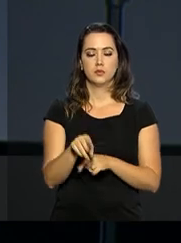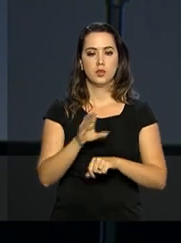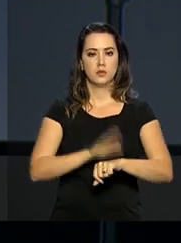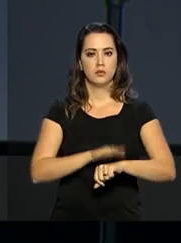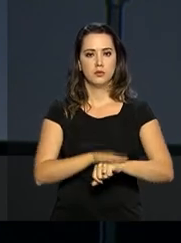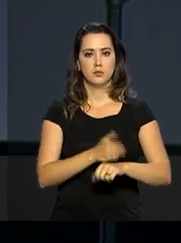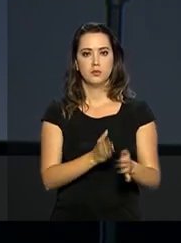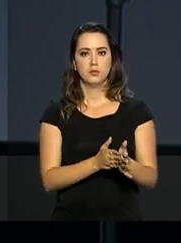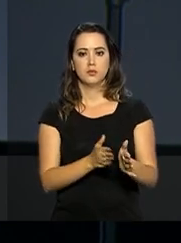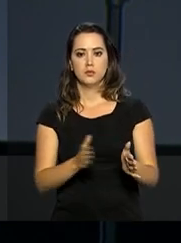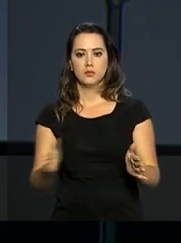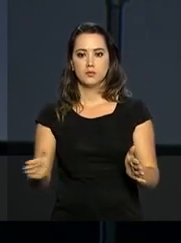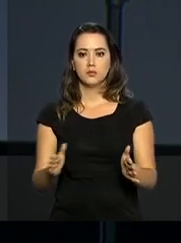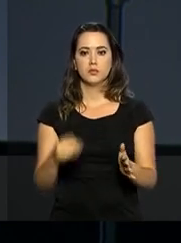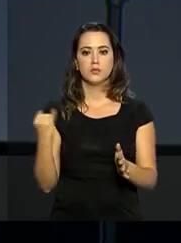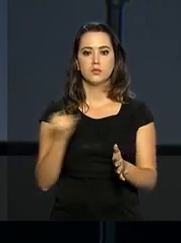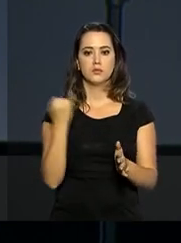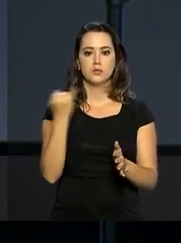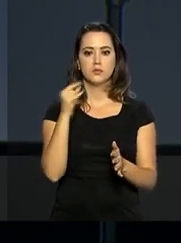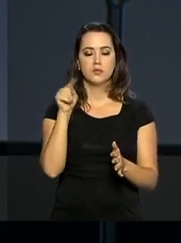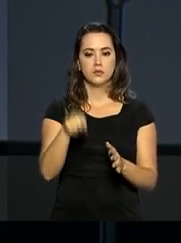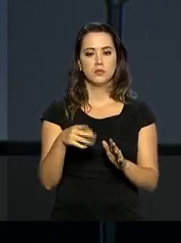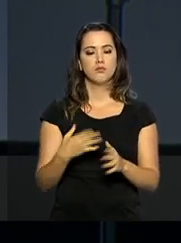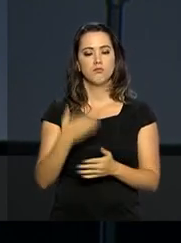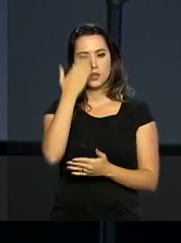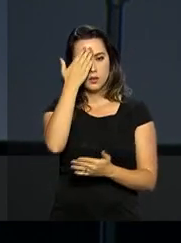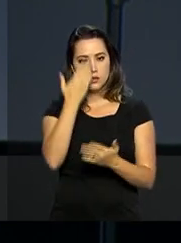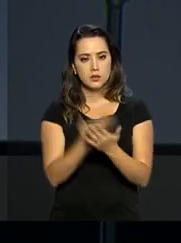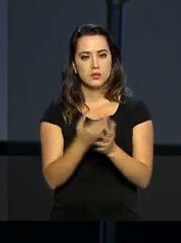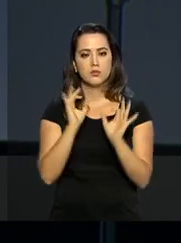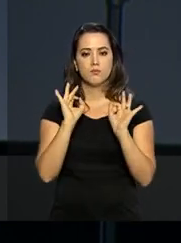momento, convenhamos, de fundado otimismo.